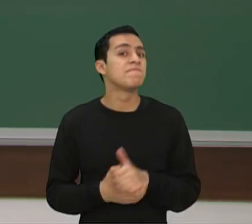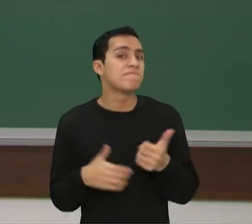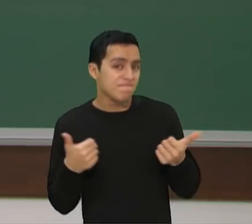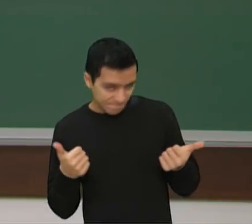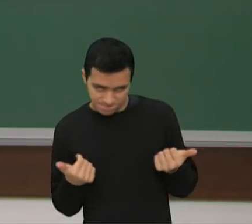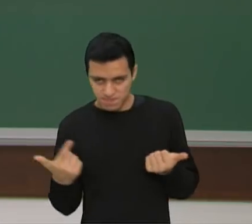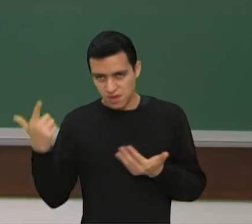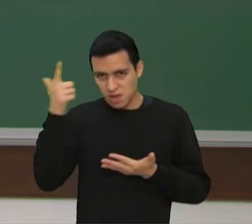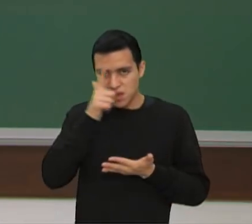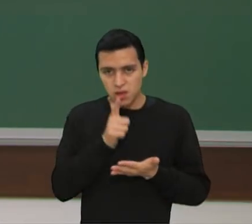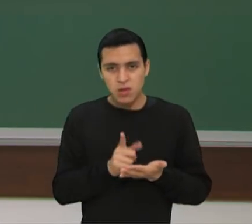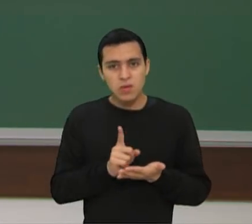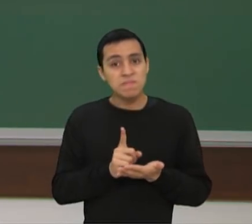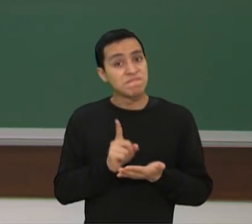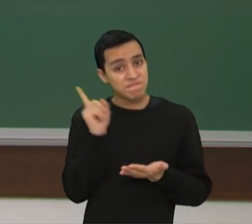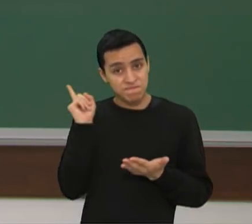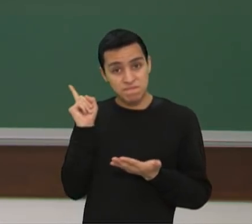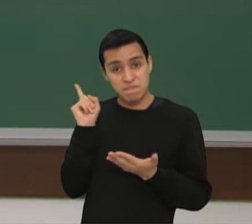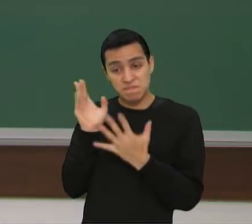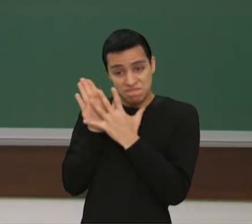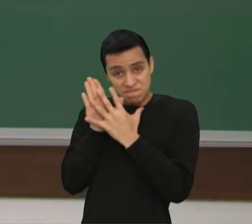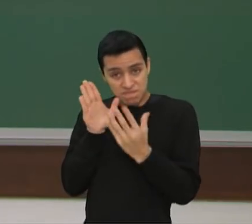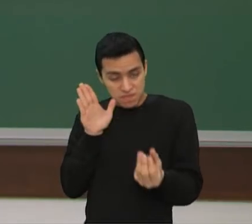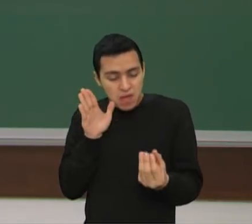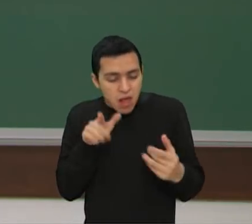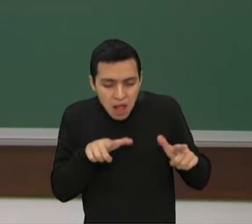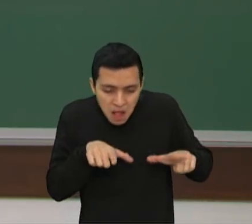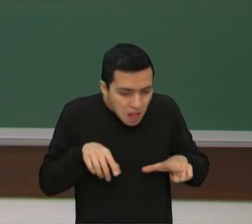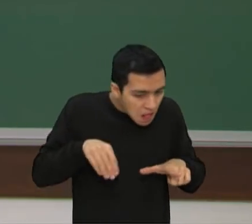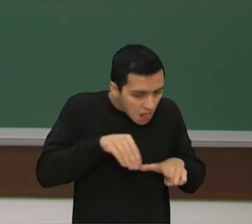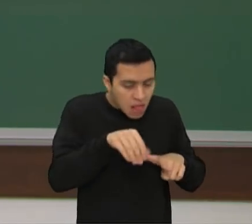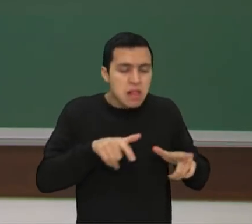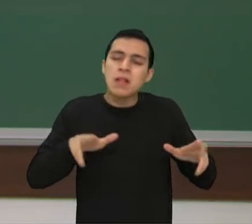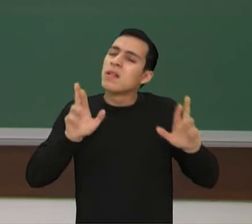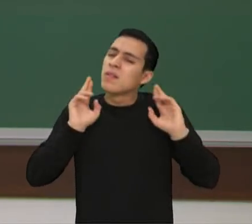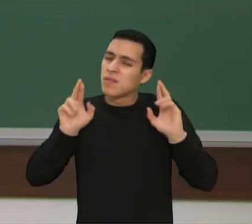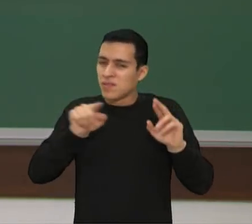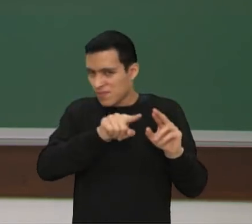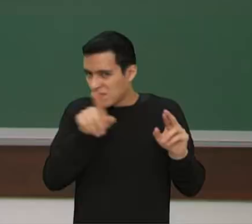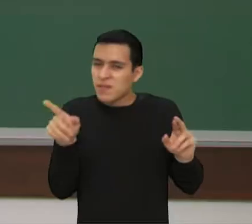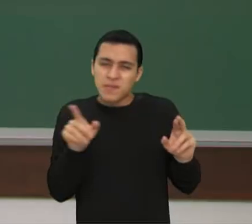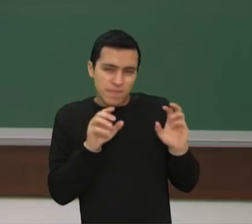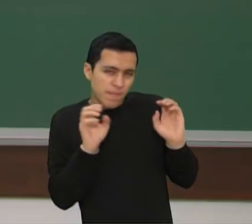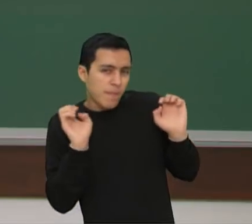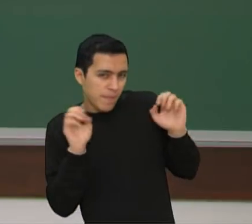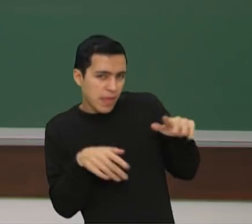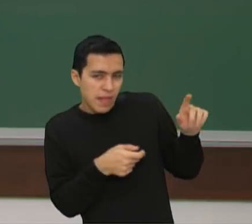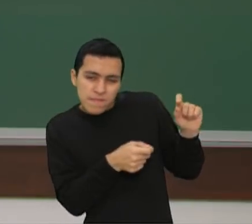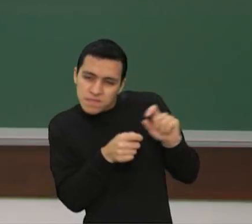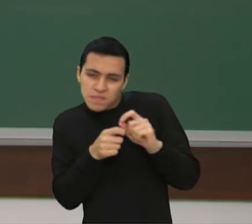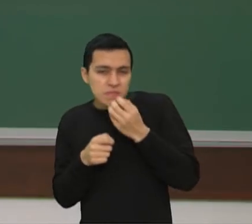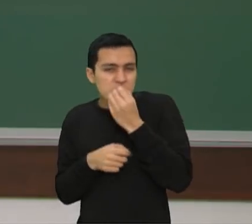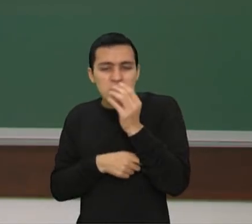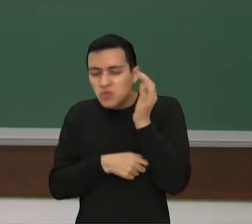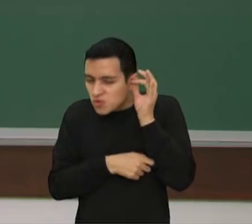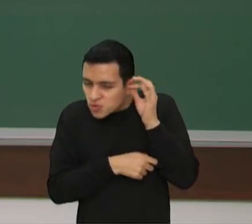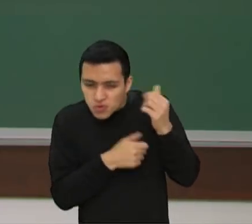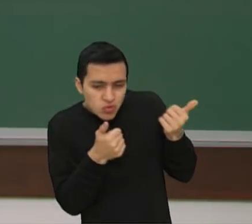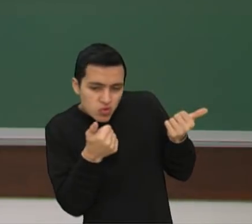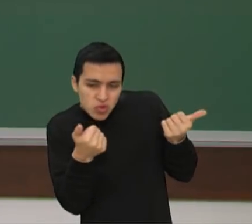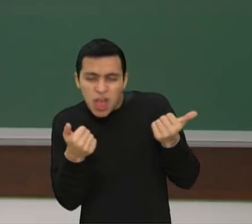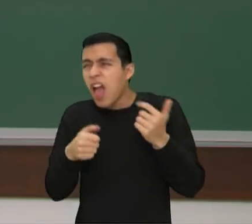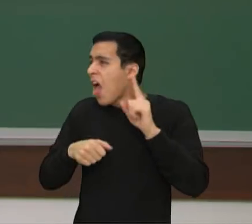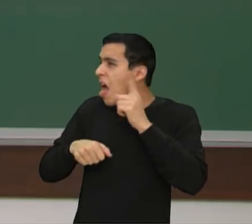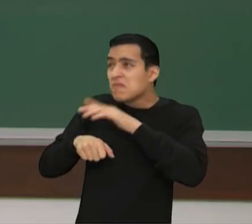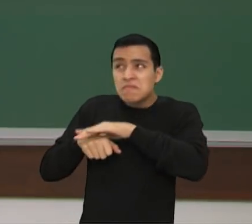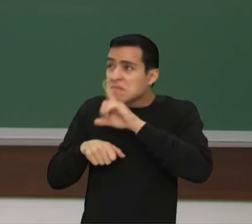Pessoal, conseguiram reproduzir o tabuleiro? Então, assim, espero que vocês tenham feito algo caprichado, né? Algo bonitinho. Ah, não deu